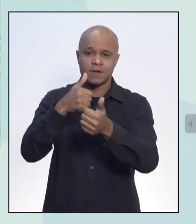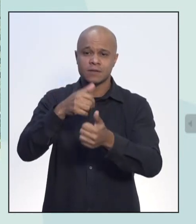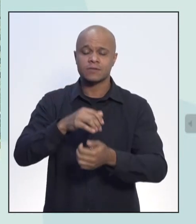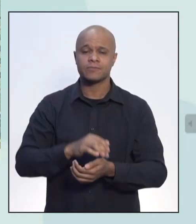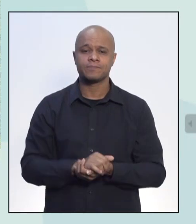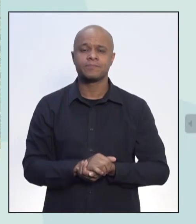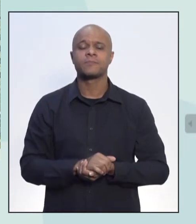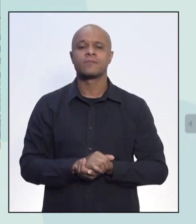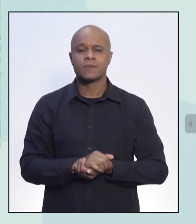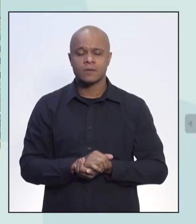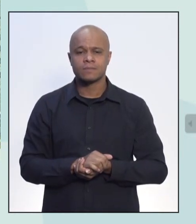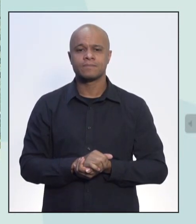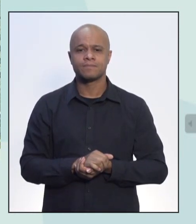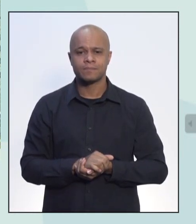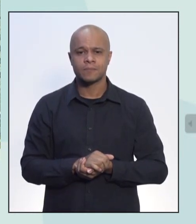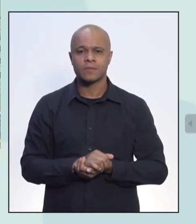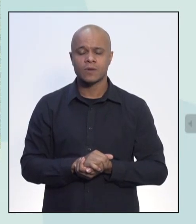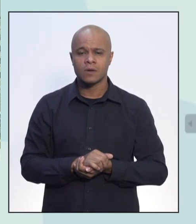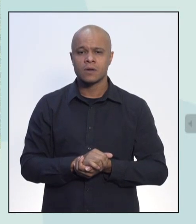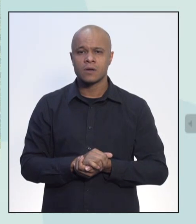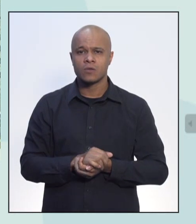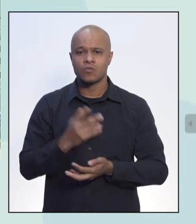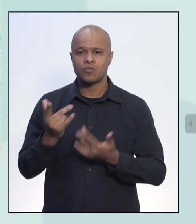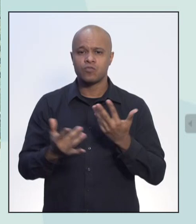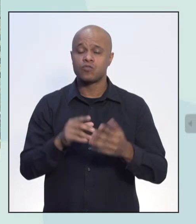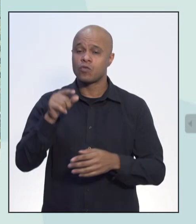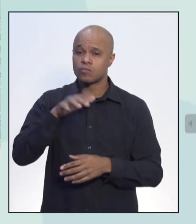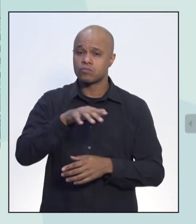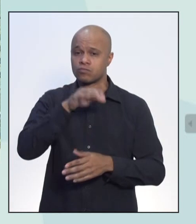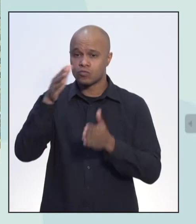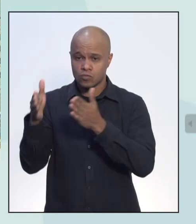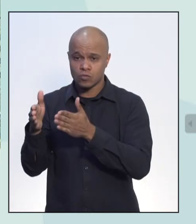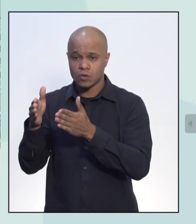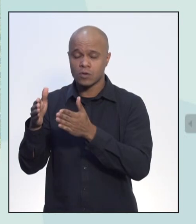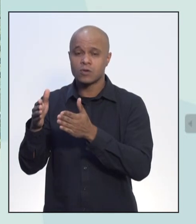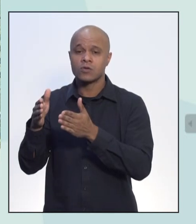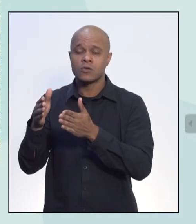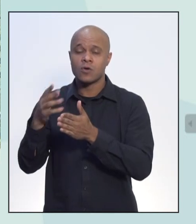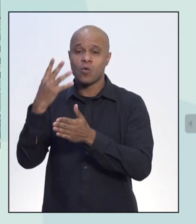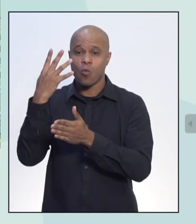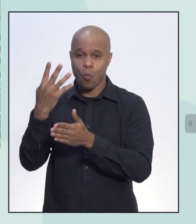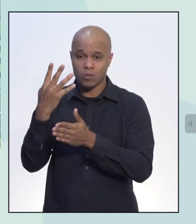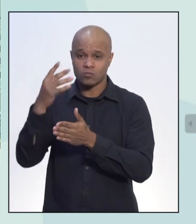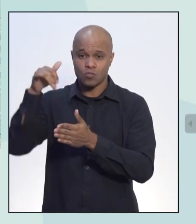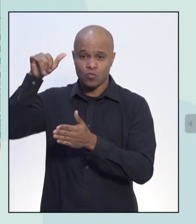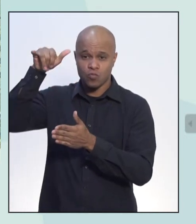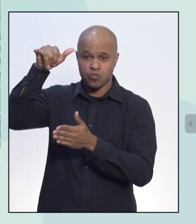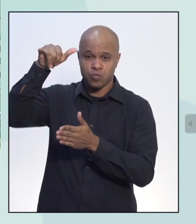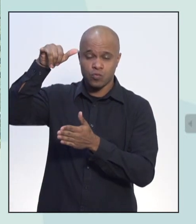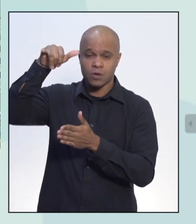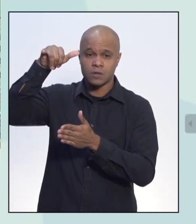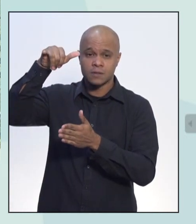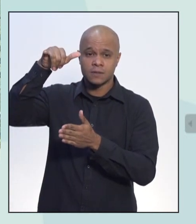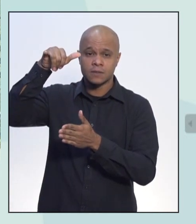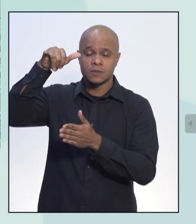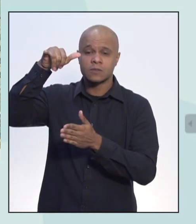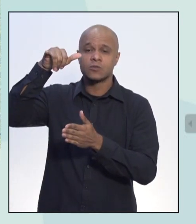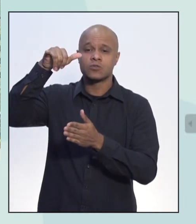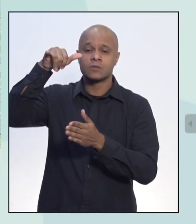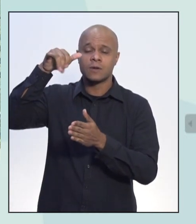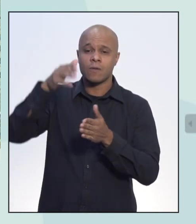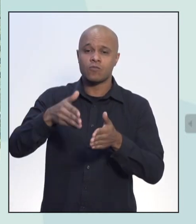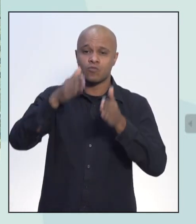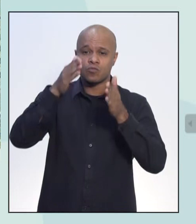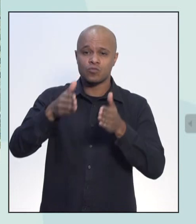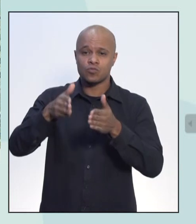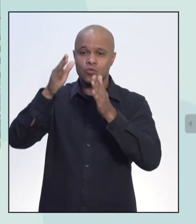o Pentágono também sofreu aí também um atentado. Então, na verdade, foram quatro aviões, né, três se chocaram aí, dois no, nas